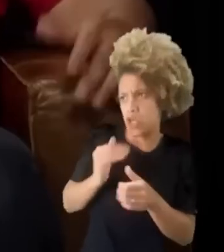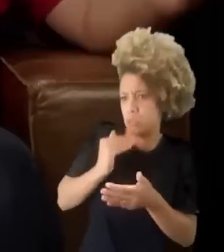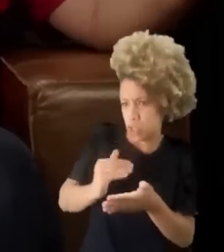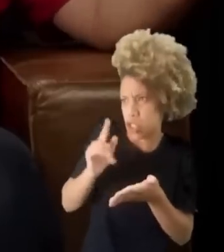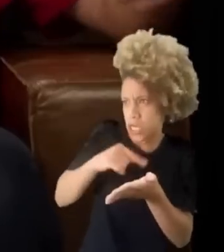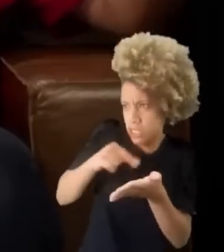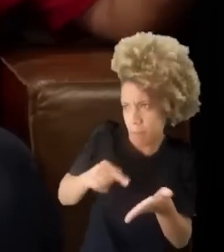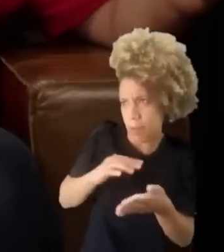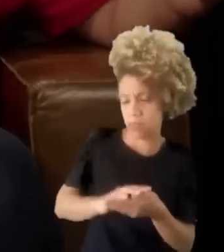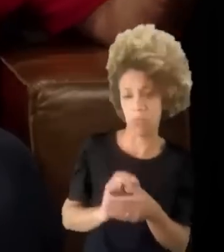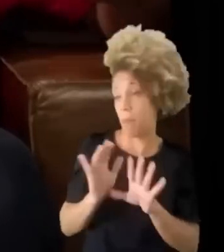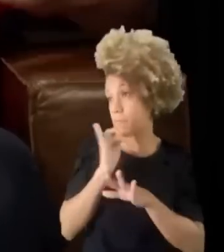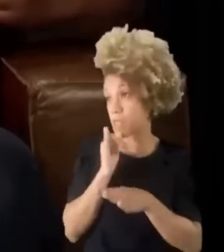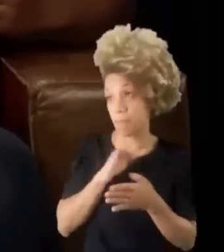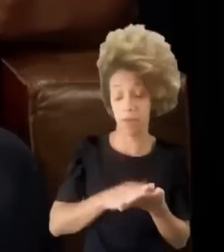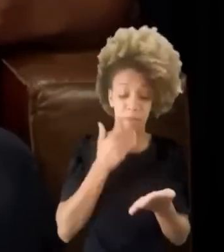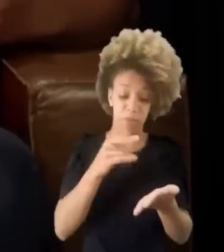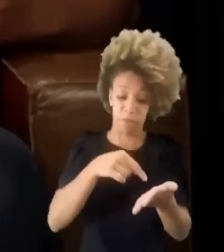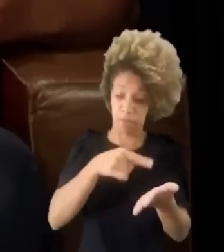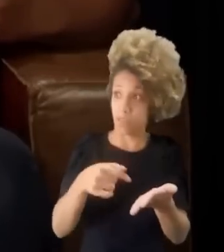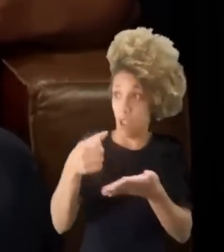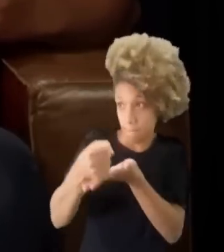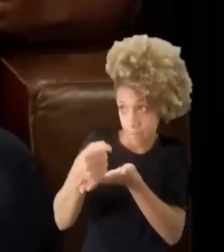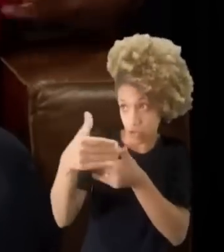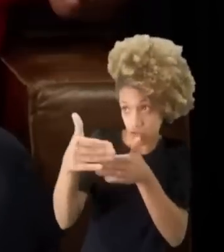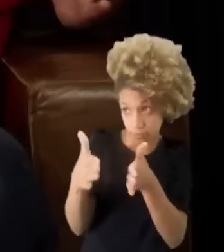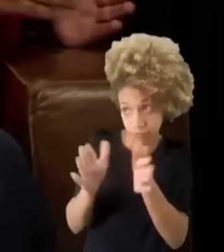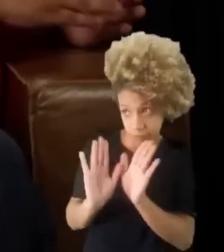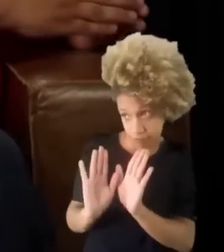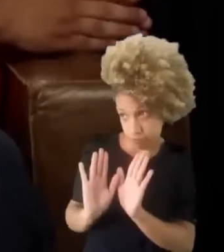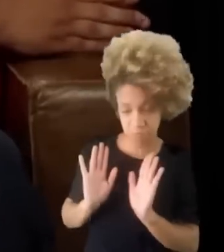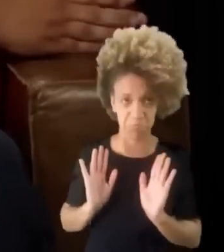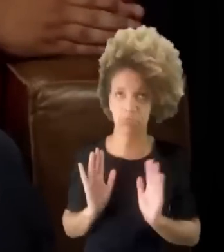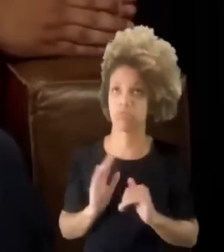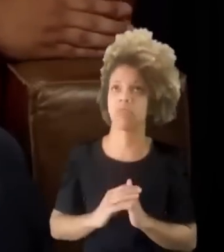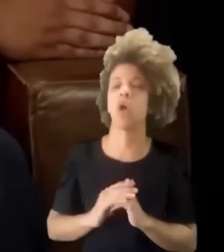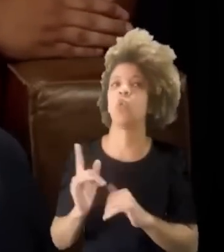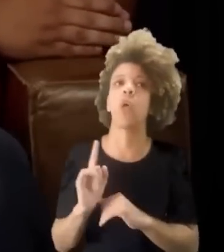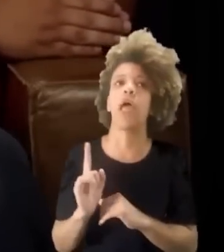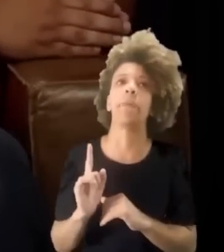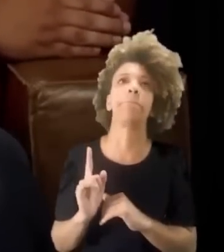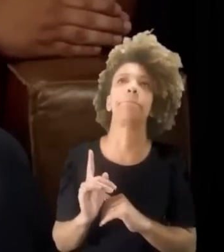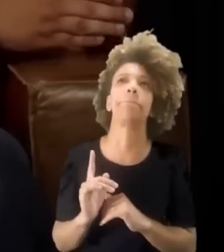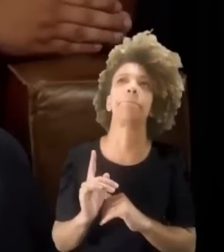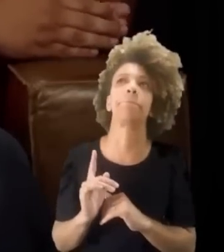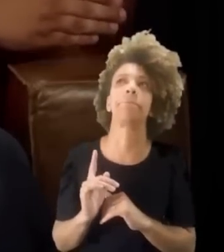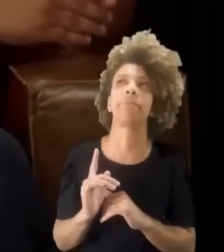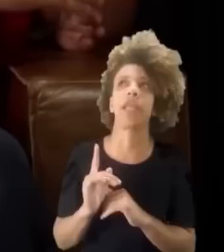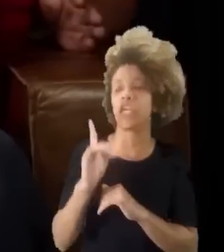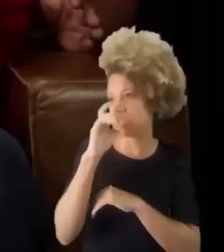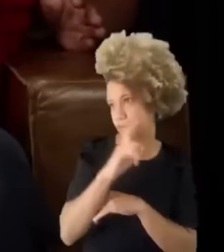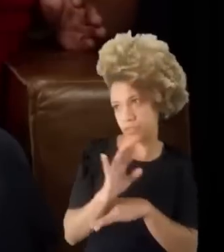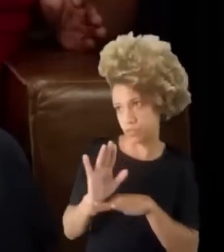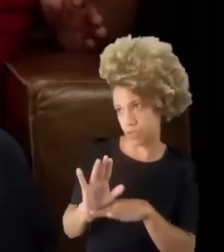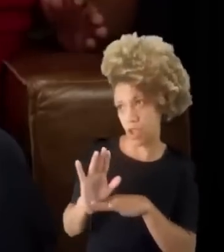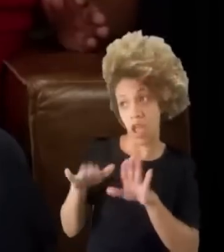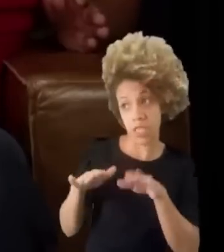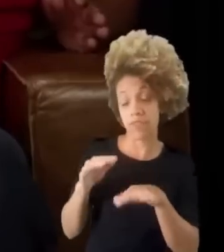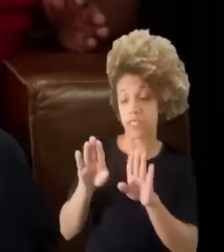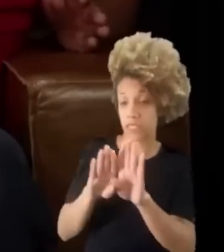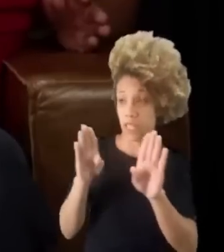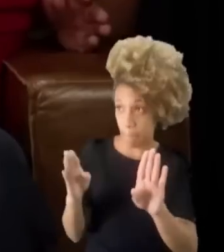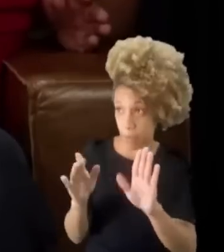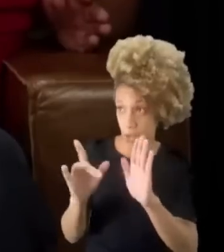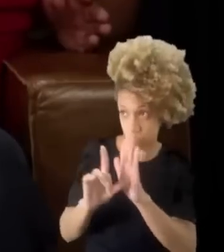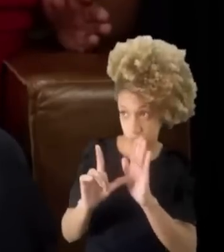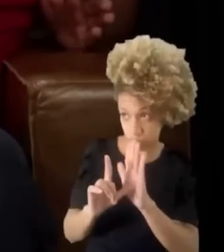lá você vai perder por exemplo Você cancelou aí você tá com o pedido na mão não é não é não é raridade você ir na Às vezes você tá na